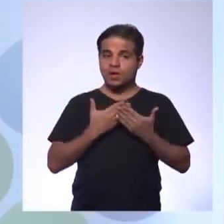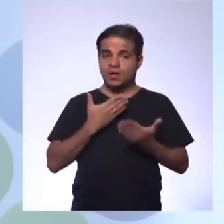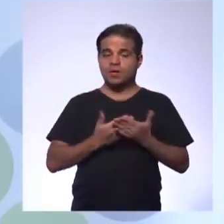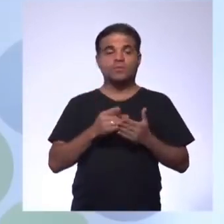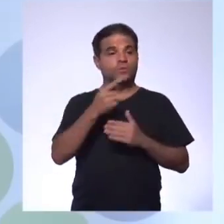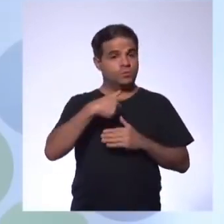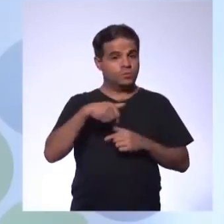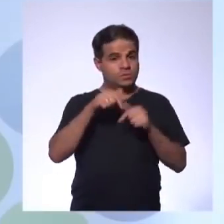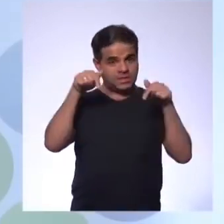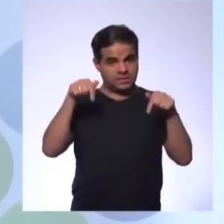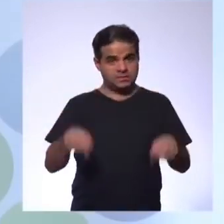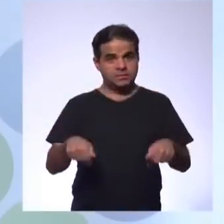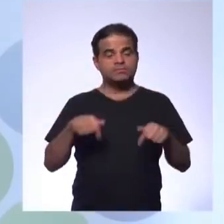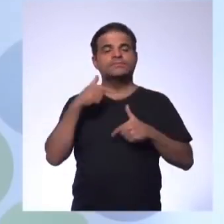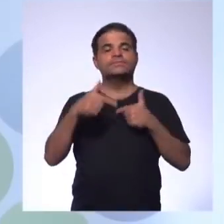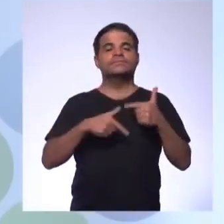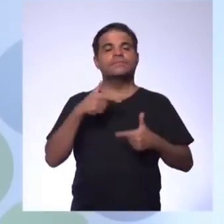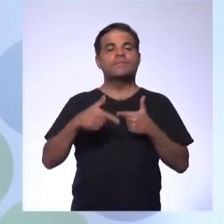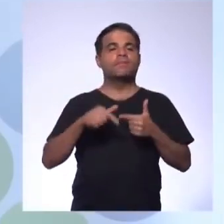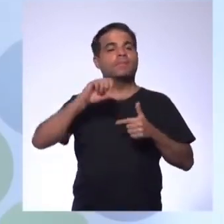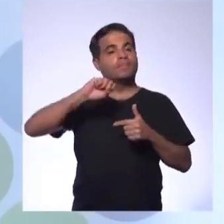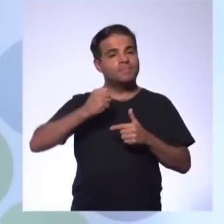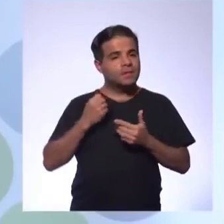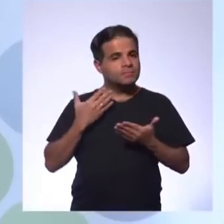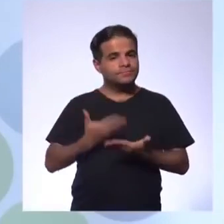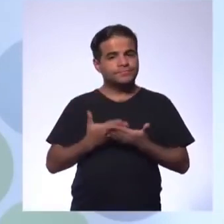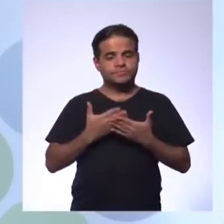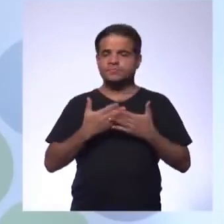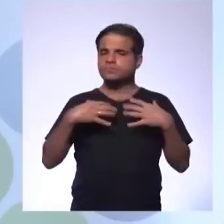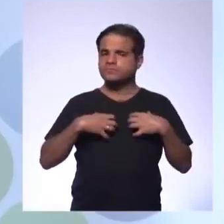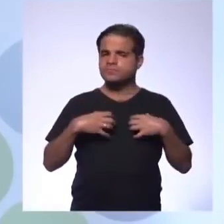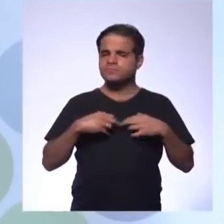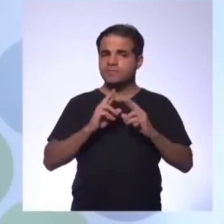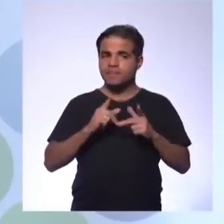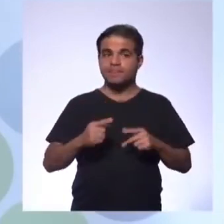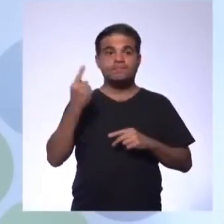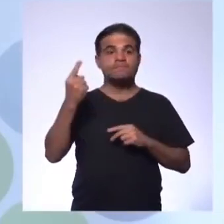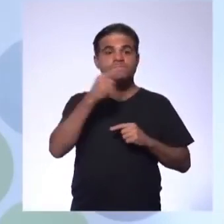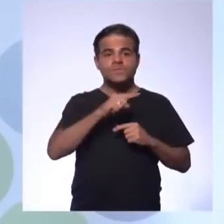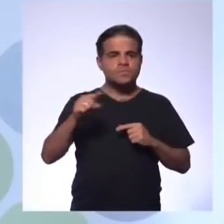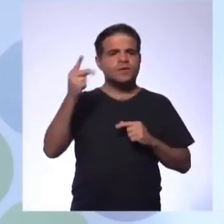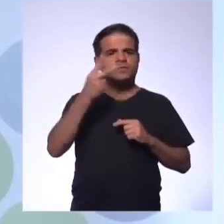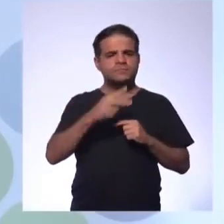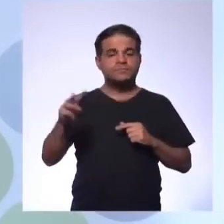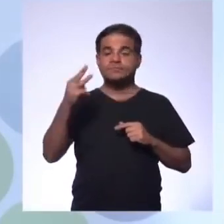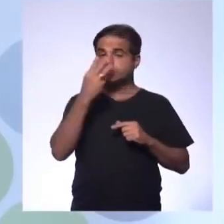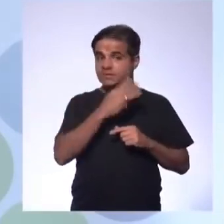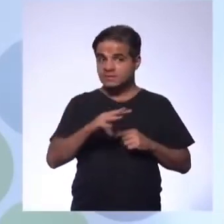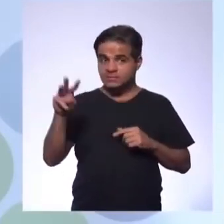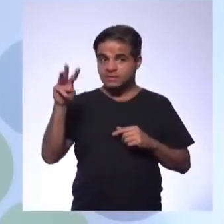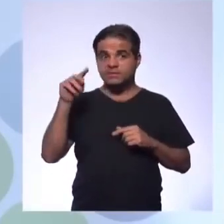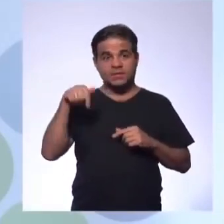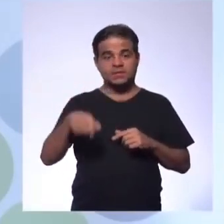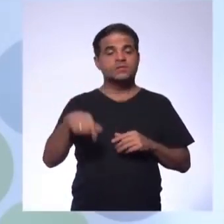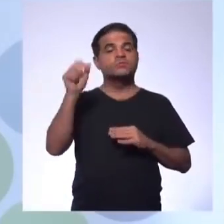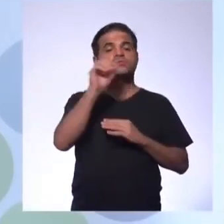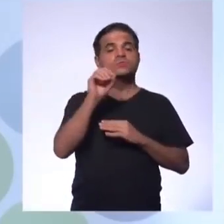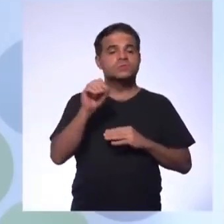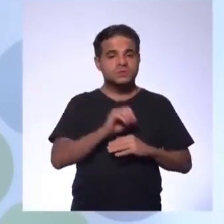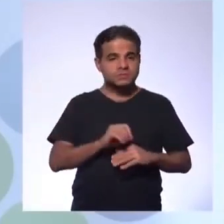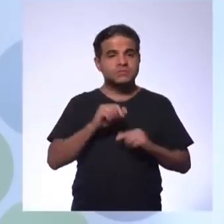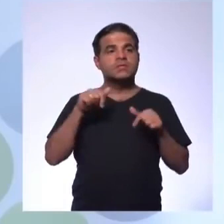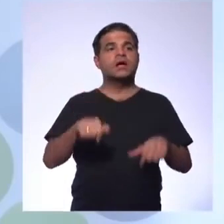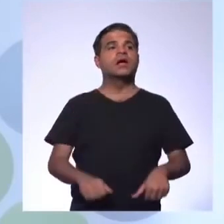Nós aqui trabalharemos essas 8 aulas, mas de maneira diferente. Como são 3 semanas, aqui no Centro de Mídias, essas